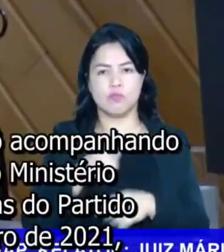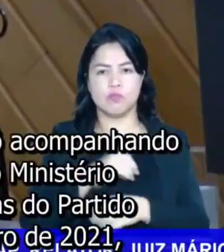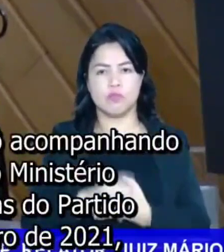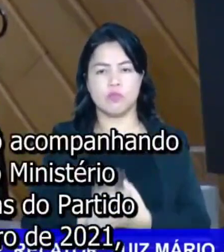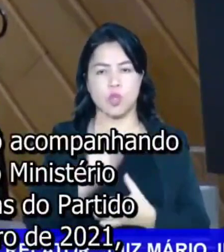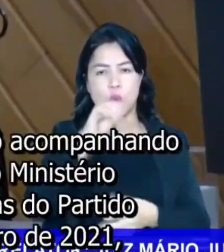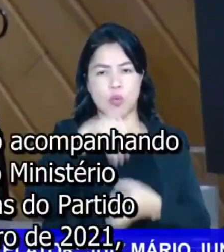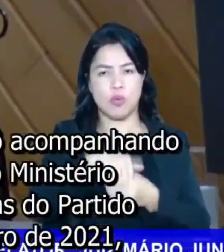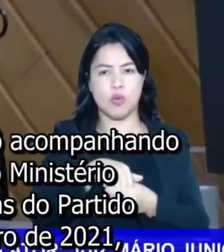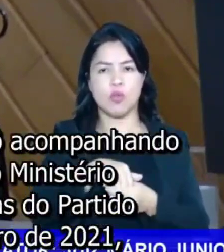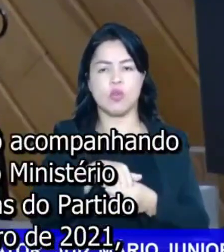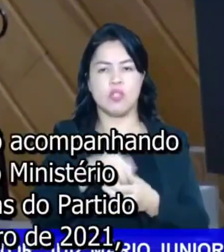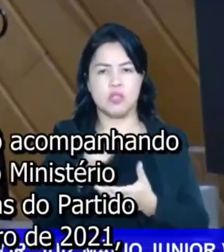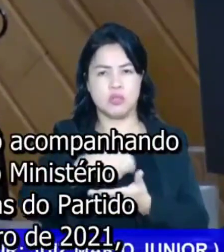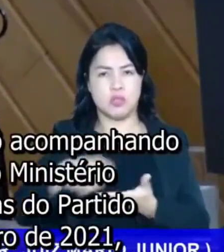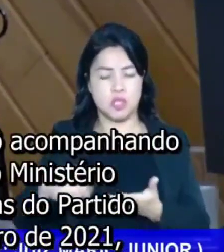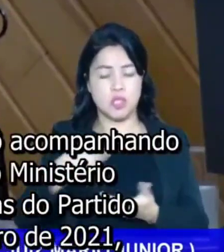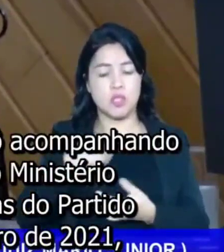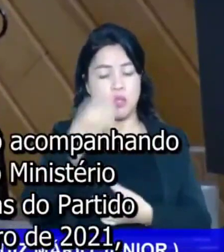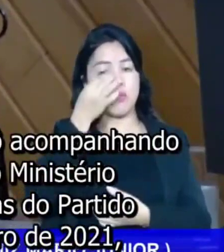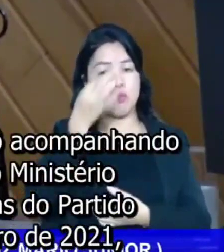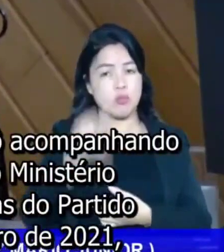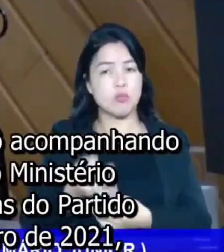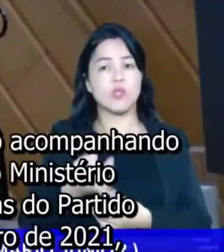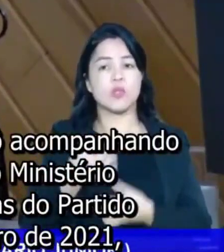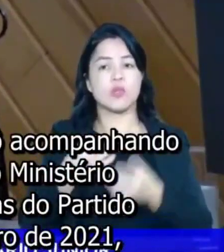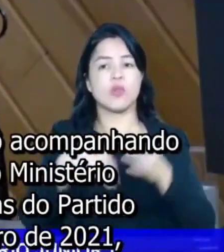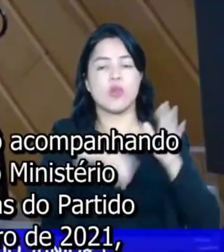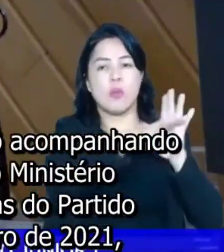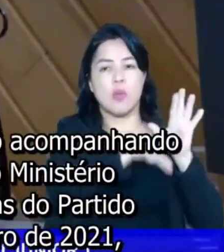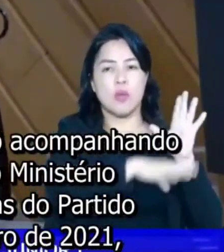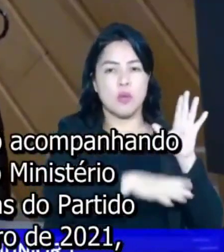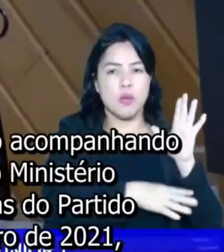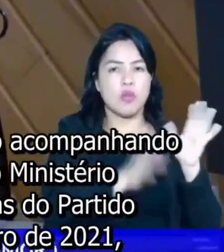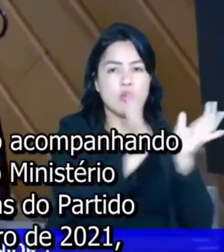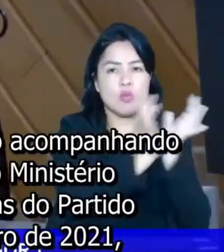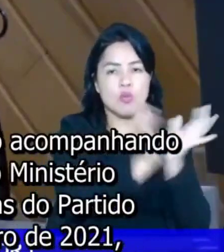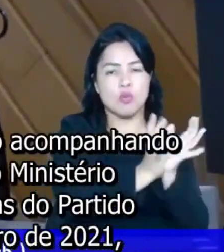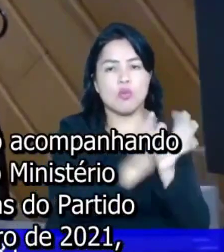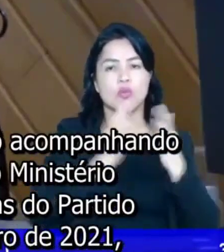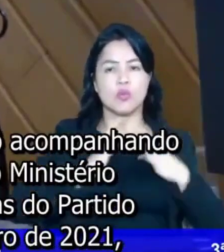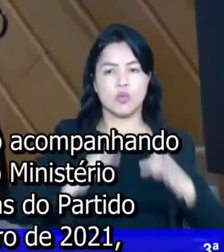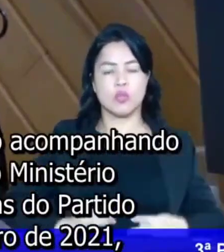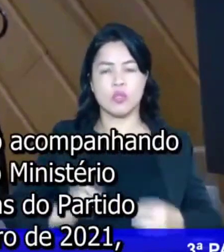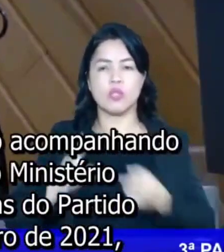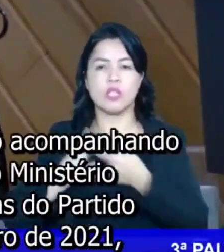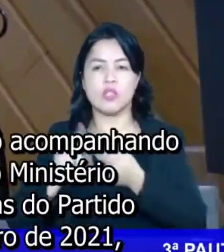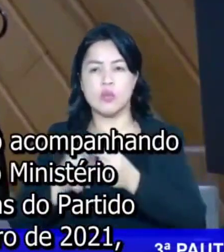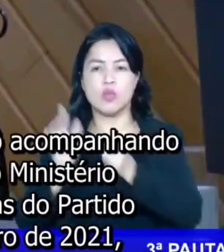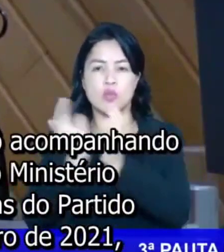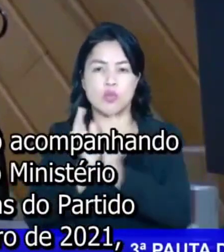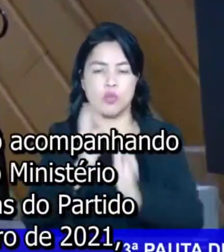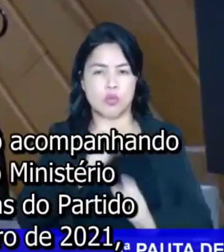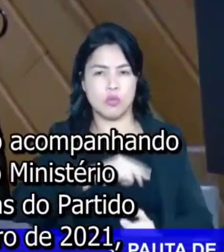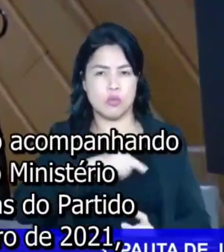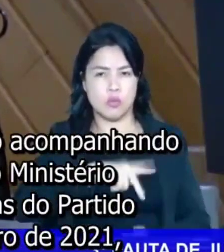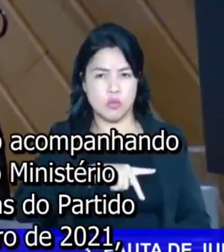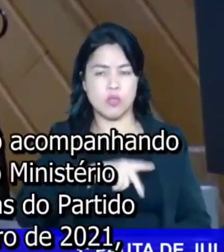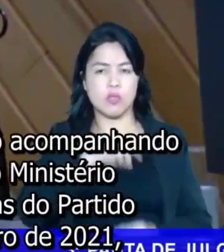o voto escrito, eu estou acompanhando os pareceres tanto da unidade técnica quanto do Ministério Público Eleitoral para